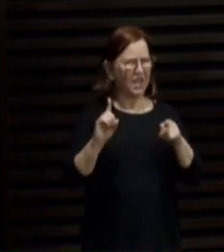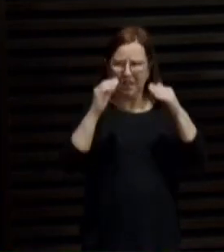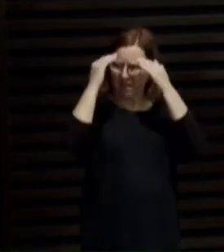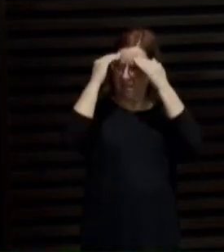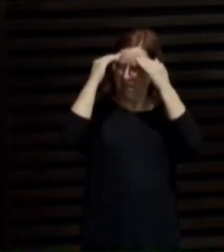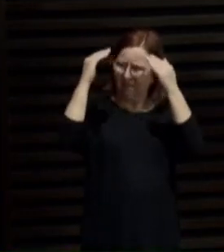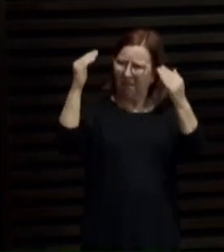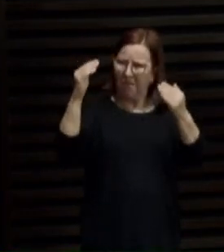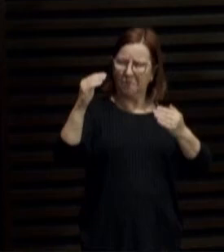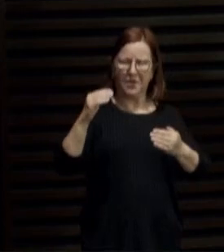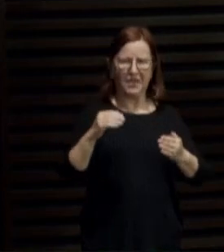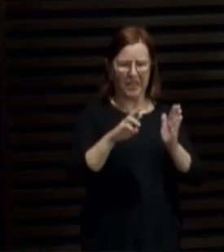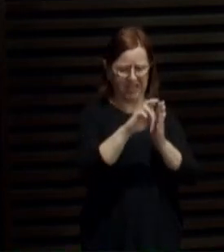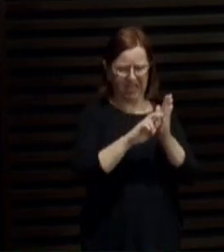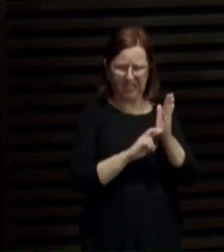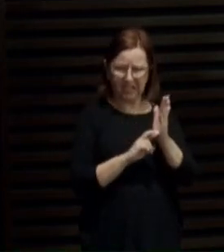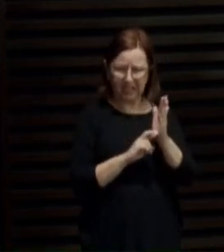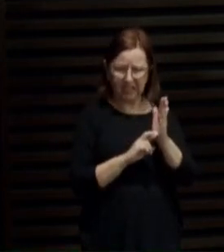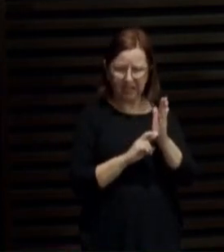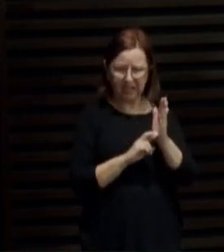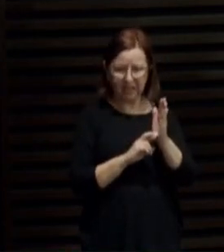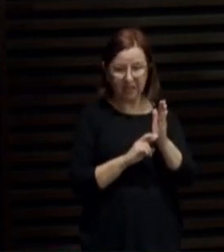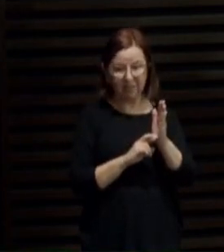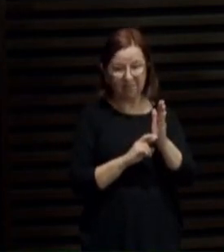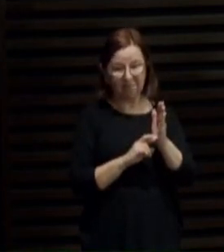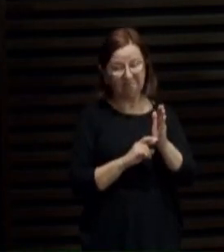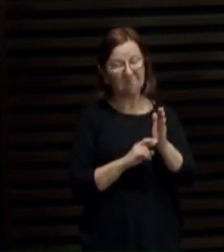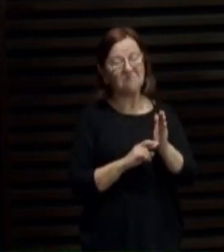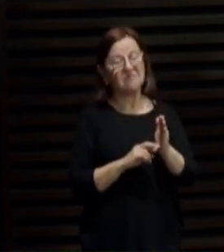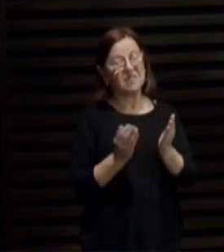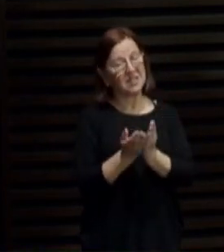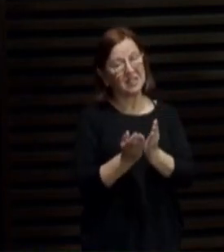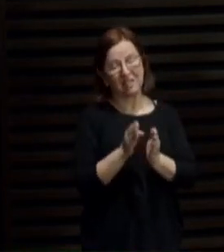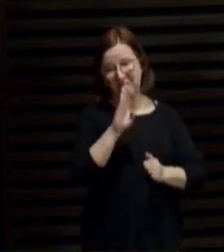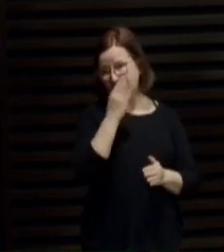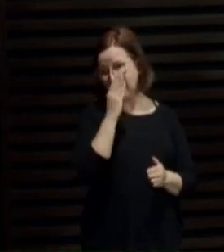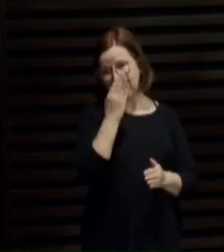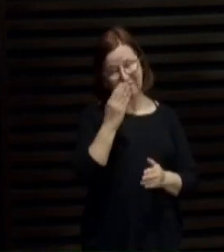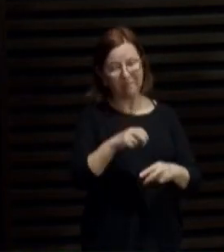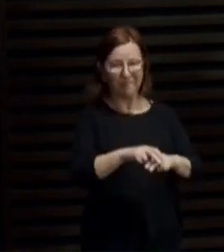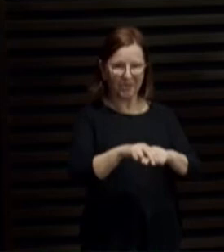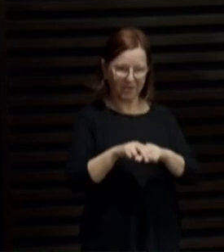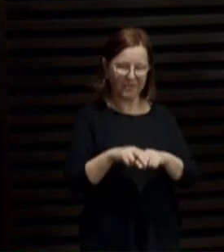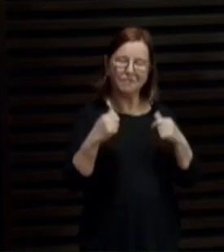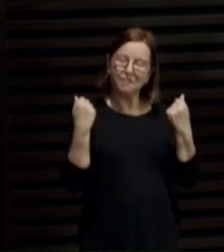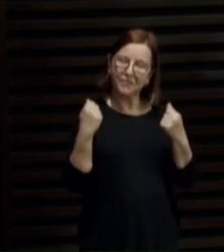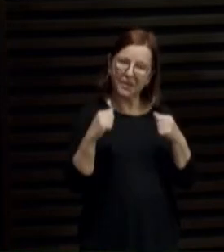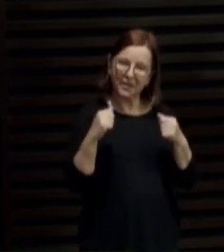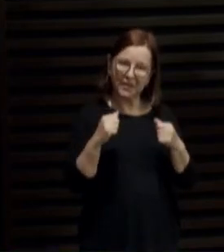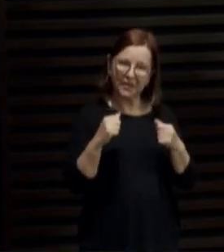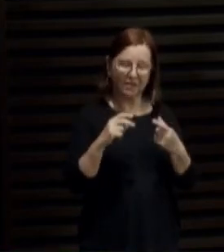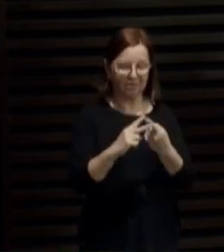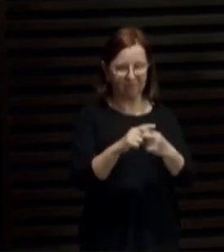instituídas, certamente estão enganando a si mesmos. Por isso, precisam ser